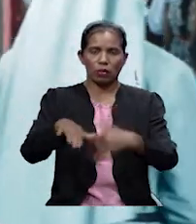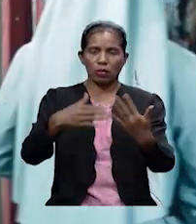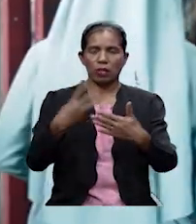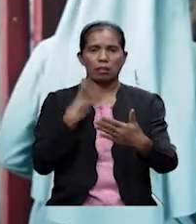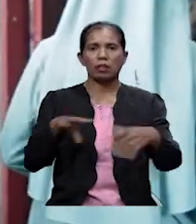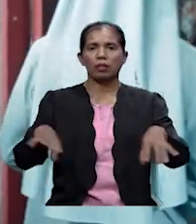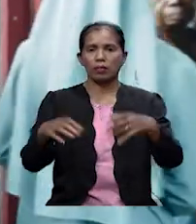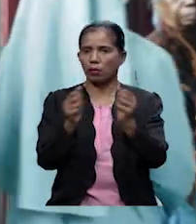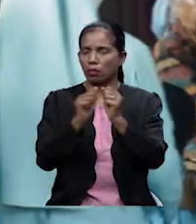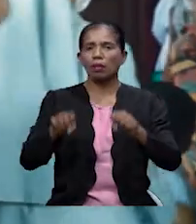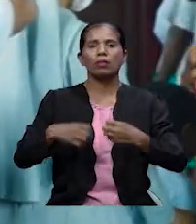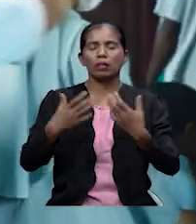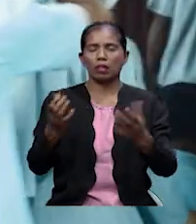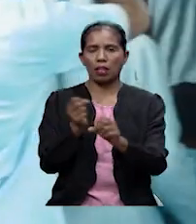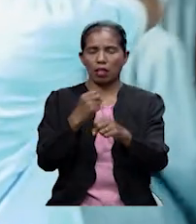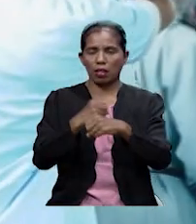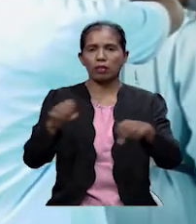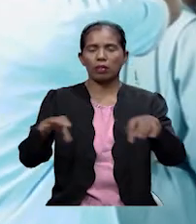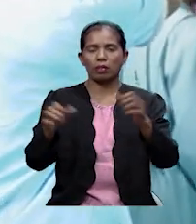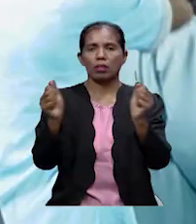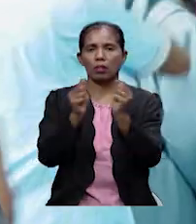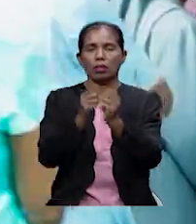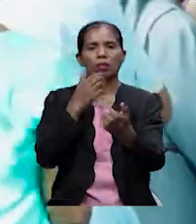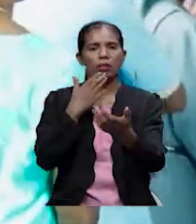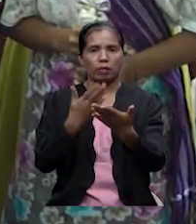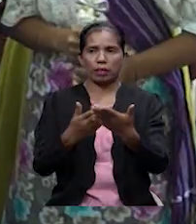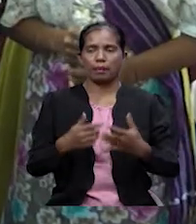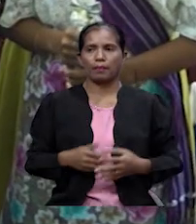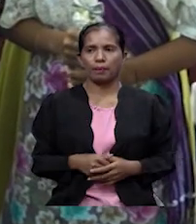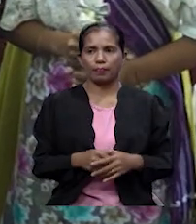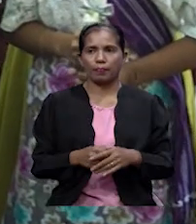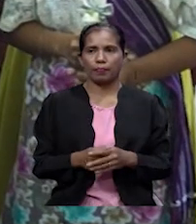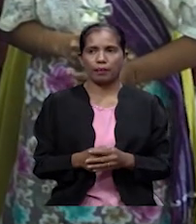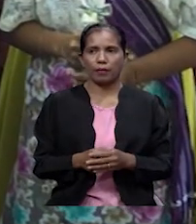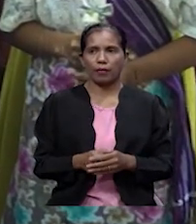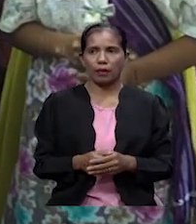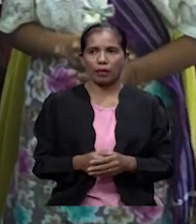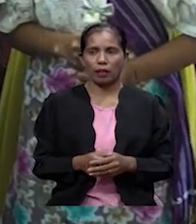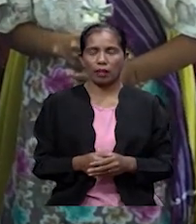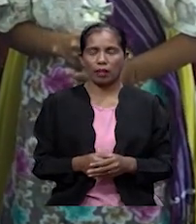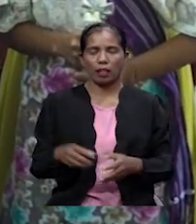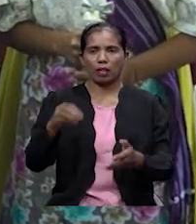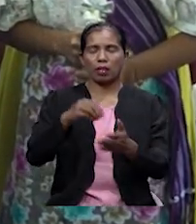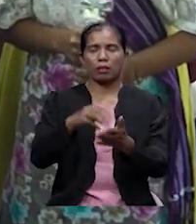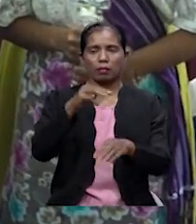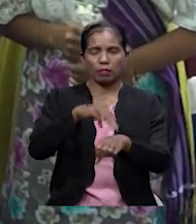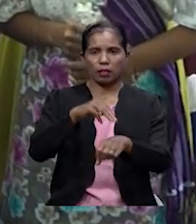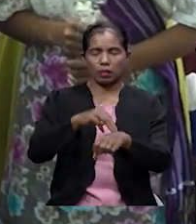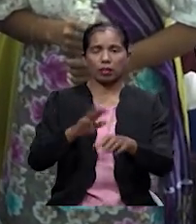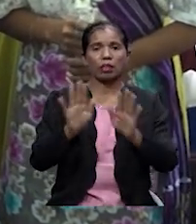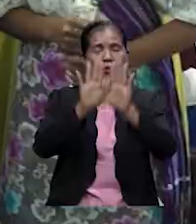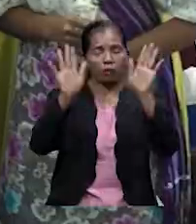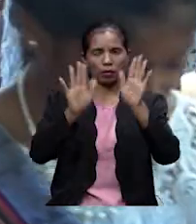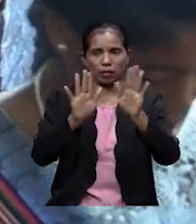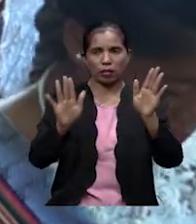para oisa bel halu servisu ne atur la ho sucesu. Além de presidir missa e domingo Pentecosta e